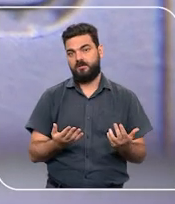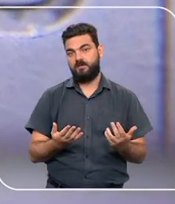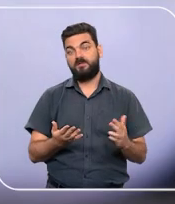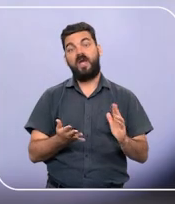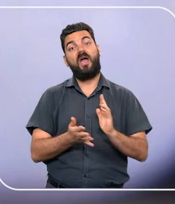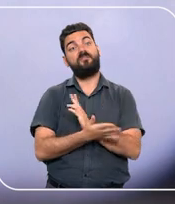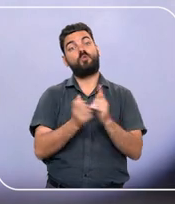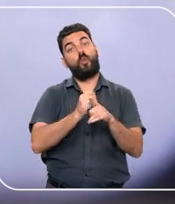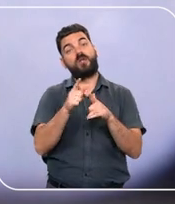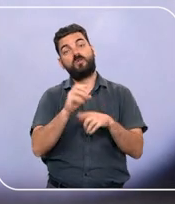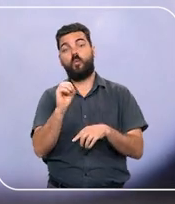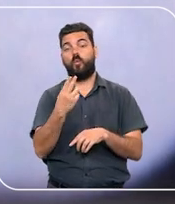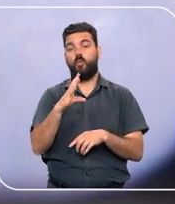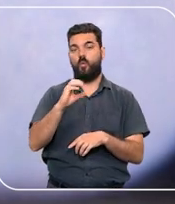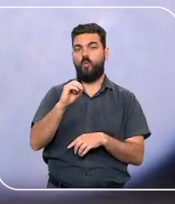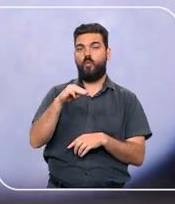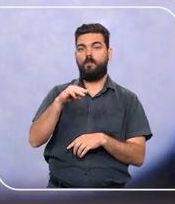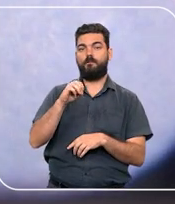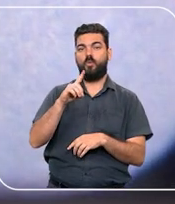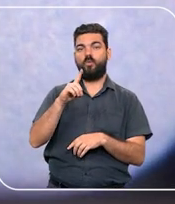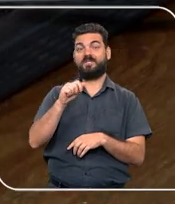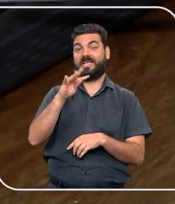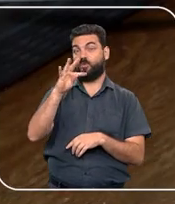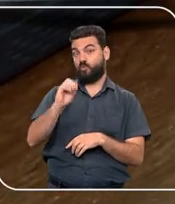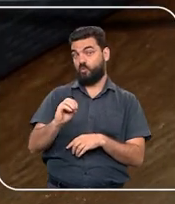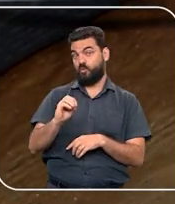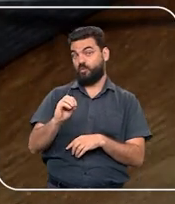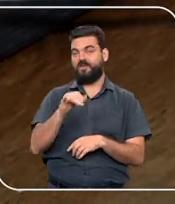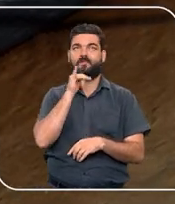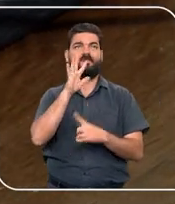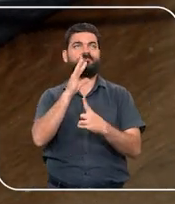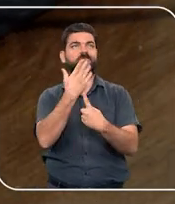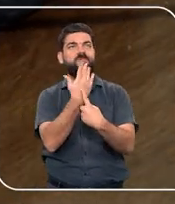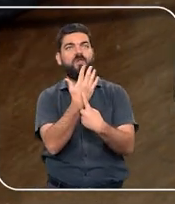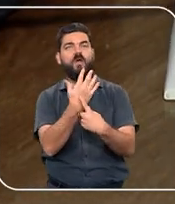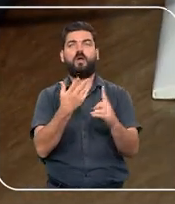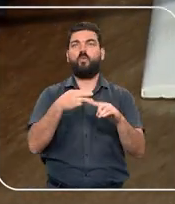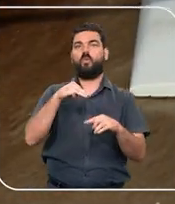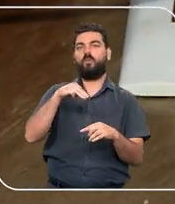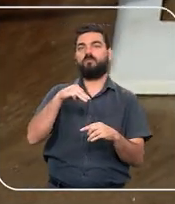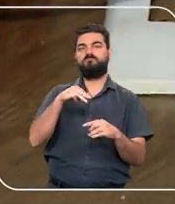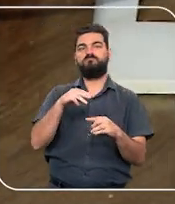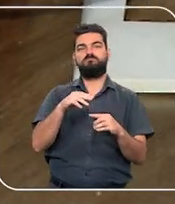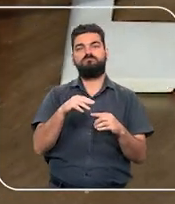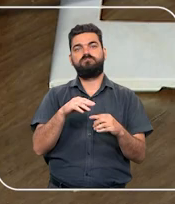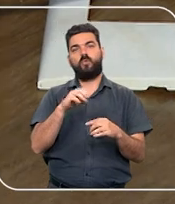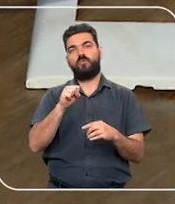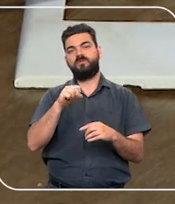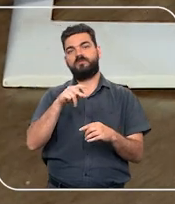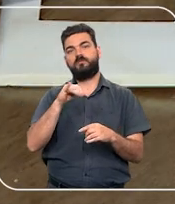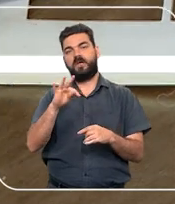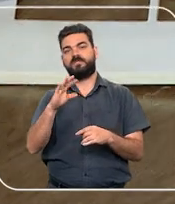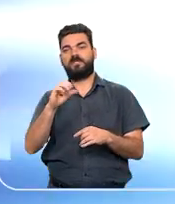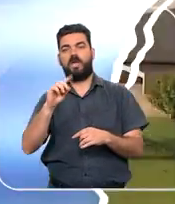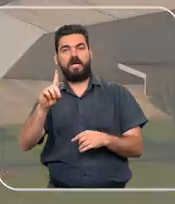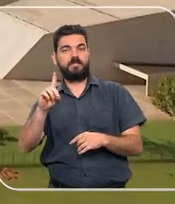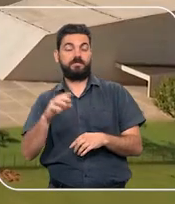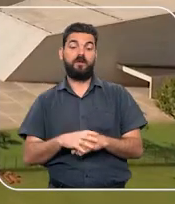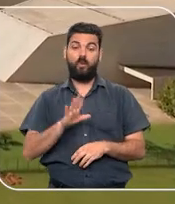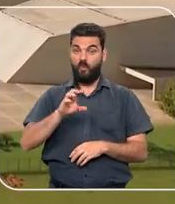operadoras em locação ou como dato como decodificadores de sinal modens e Smart cards